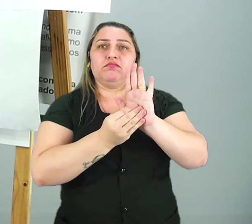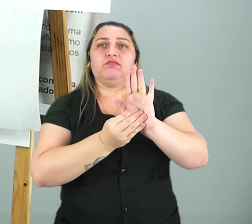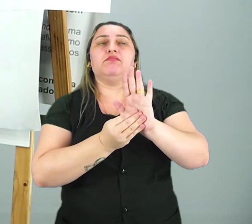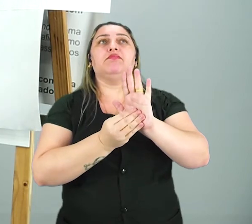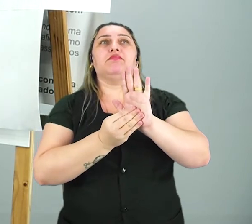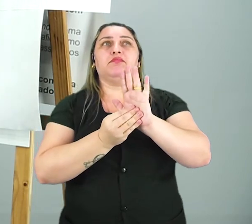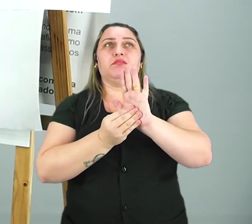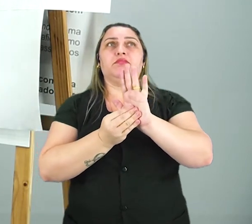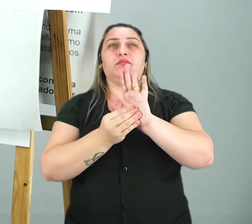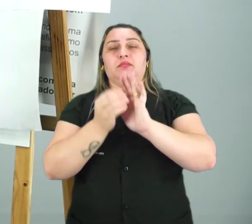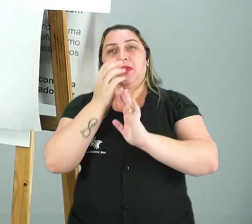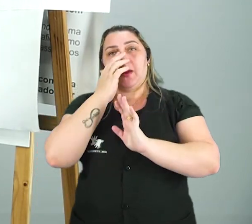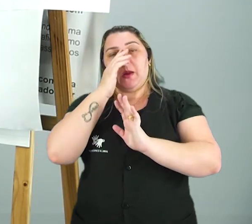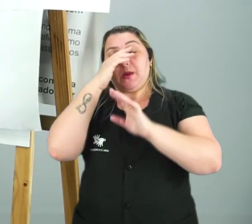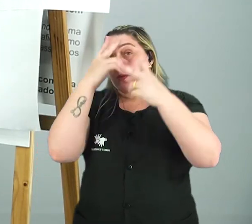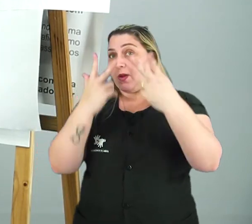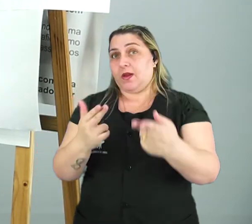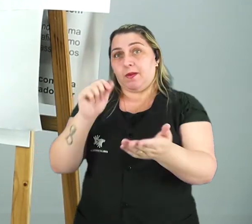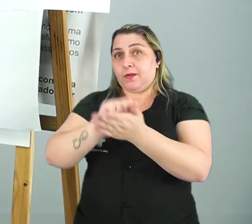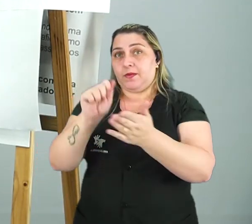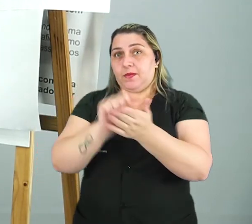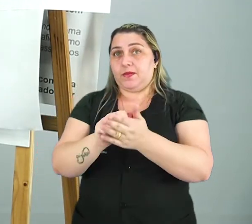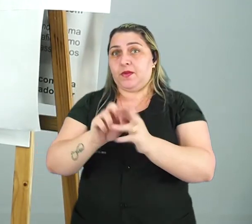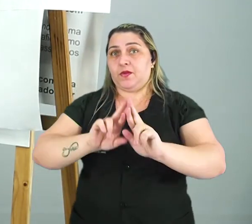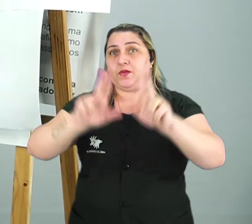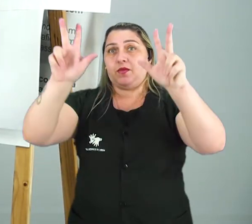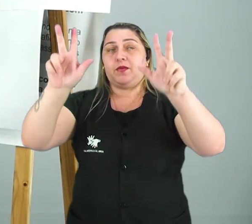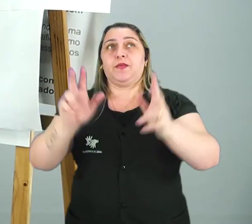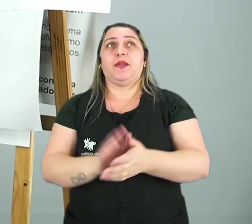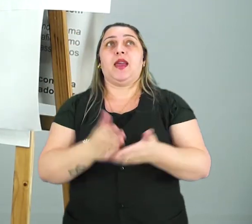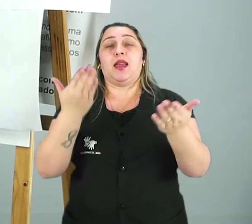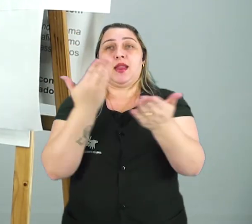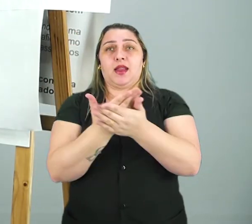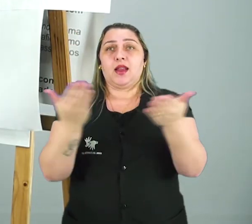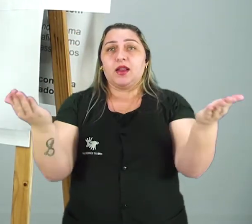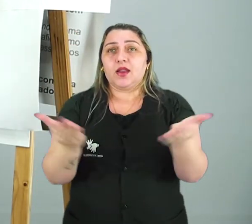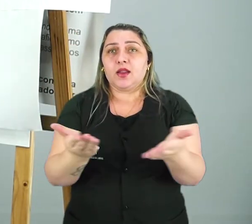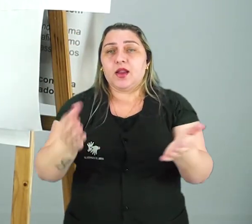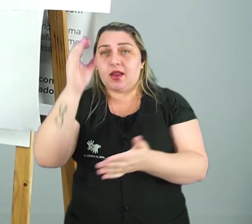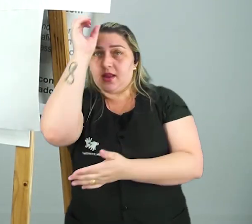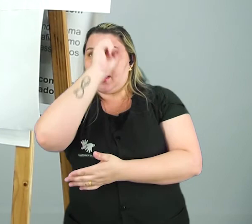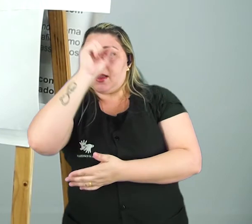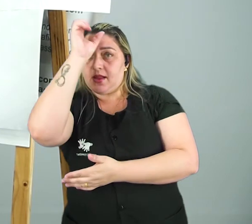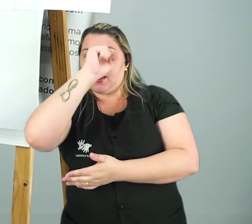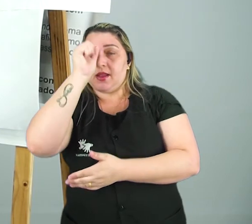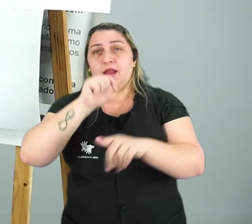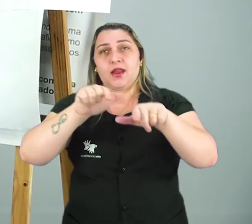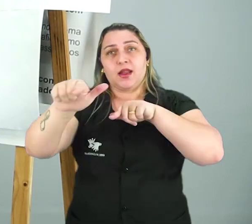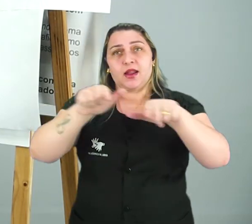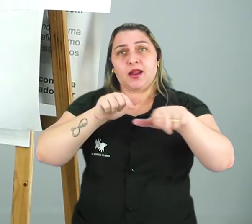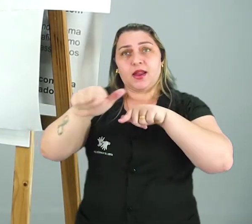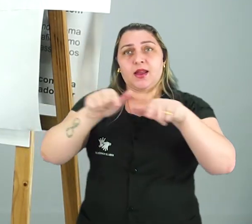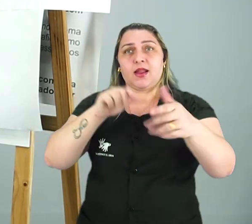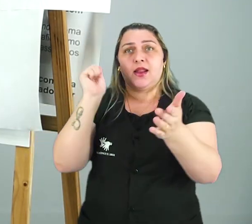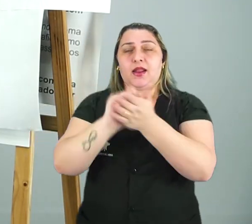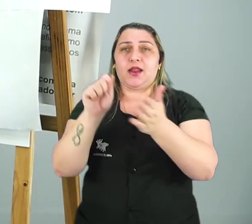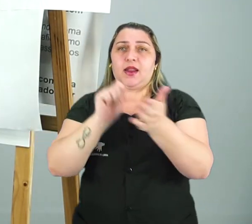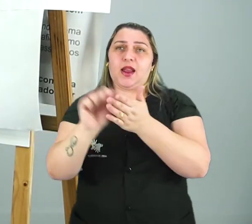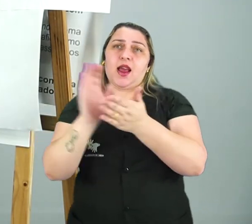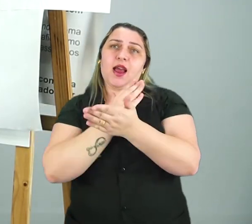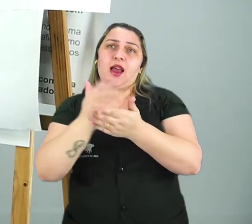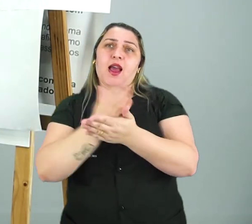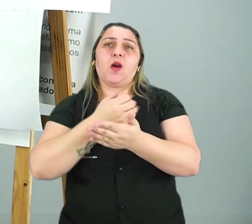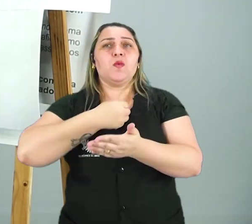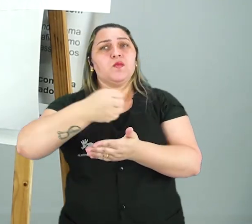Não necessariamente escrita dessa forma. Então, na aula de hoje, a gente vai aprender a gente trabalhar um pouco na escrita e ver alguns tipos